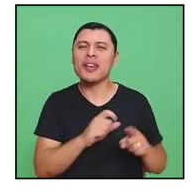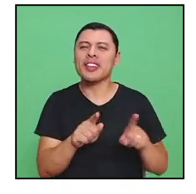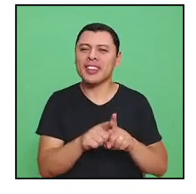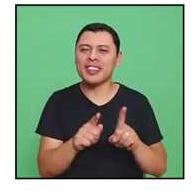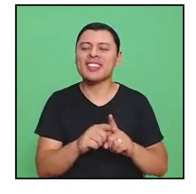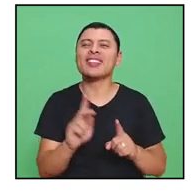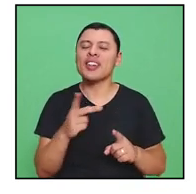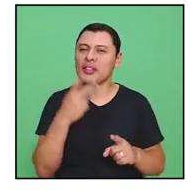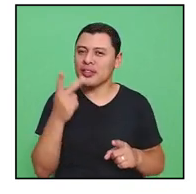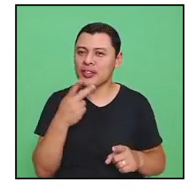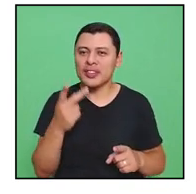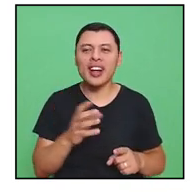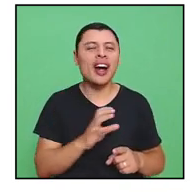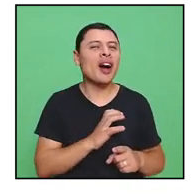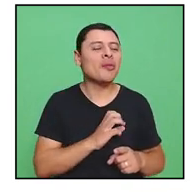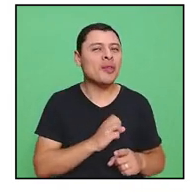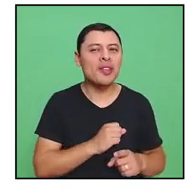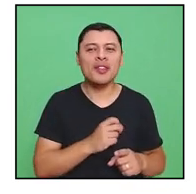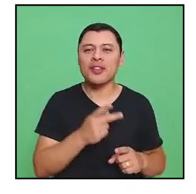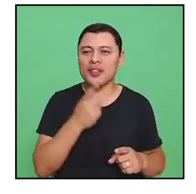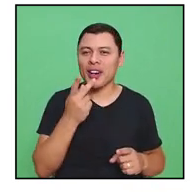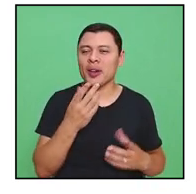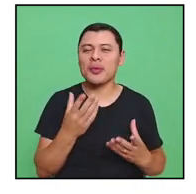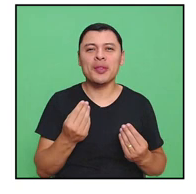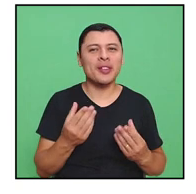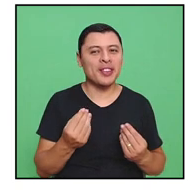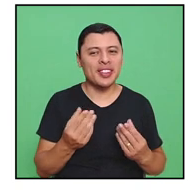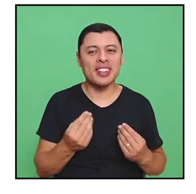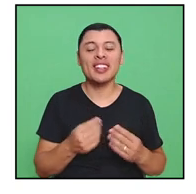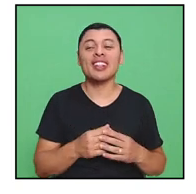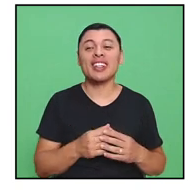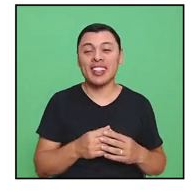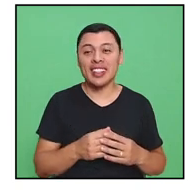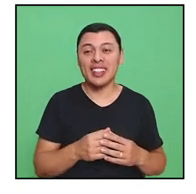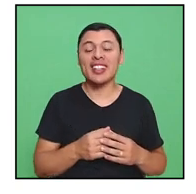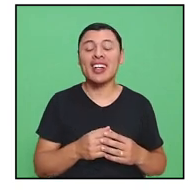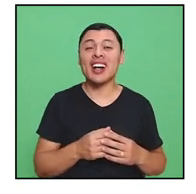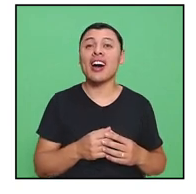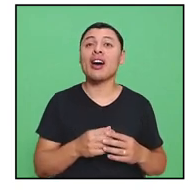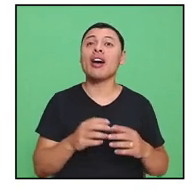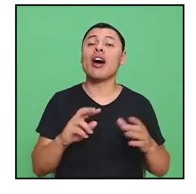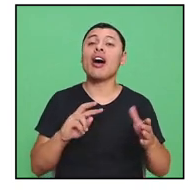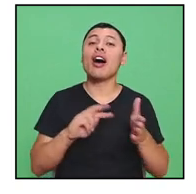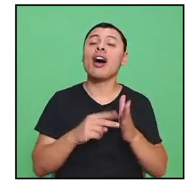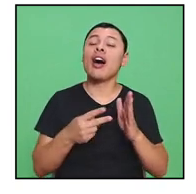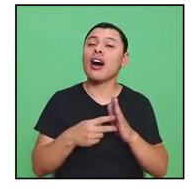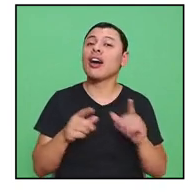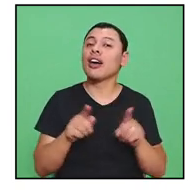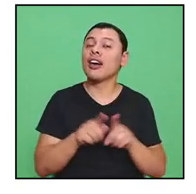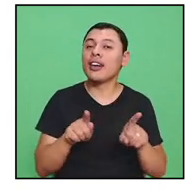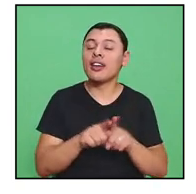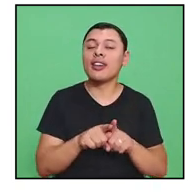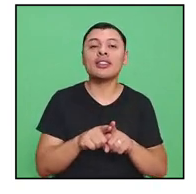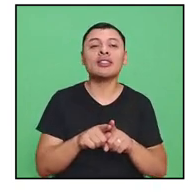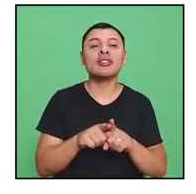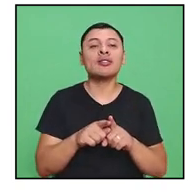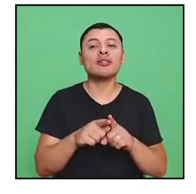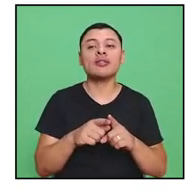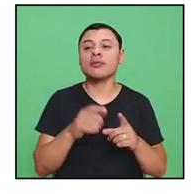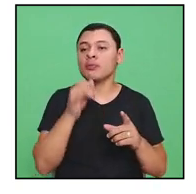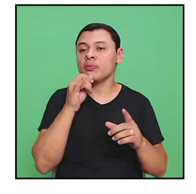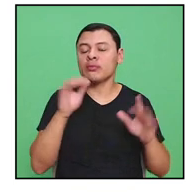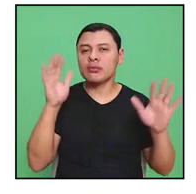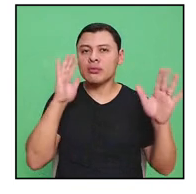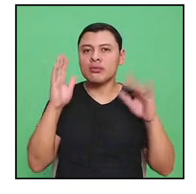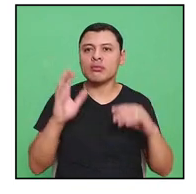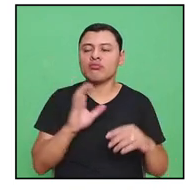de muito Tem de uma amor. É sobre parte amor, né, na é. verdade. Mas é também sobre pensar, sei lá, velocidade dos